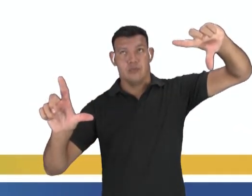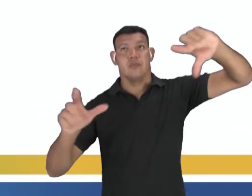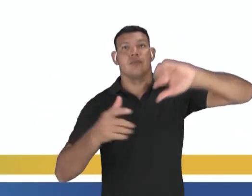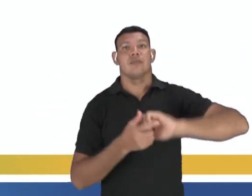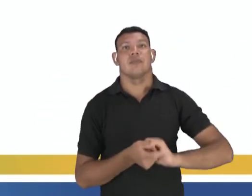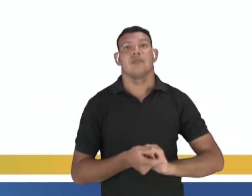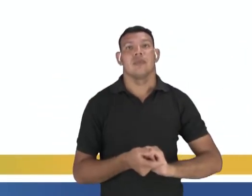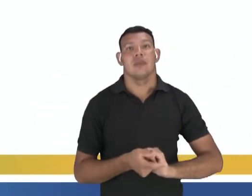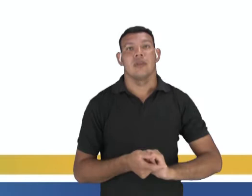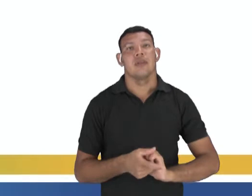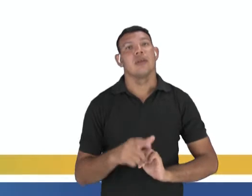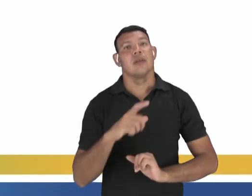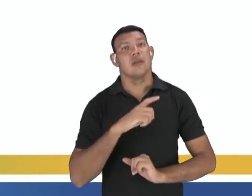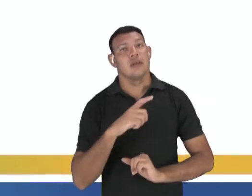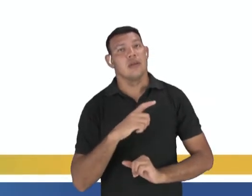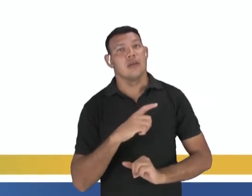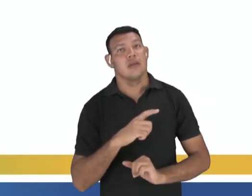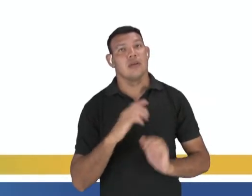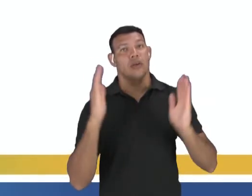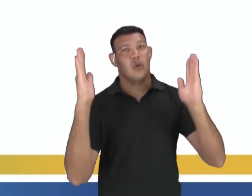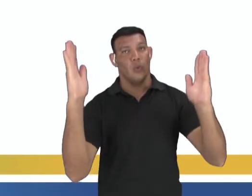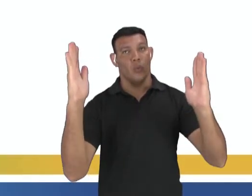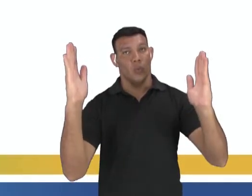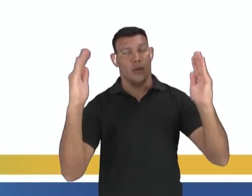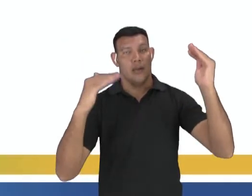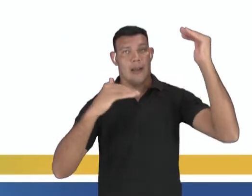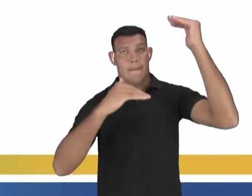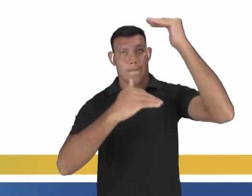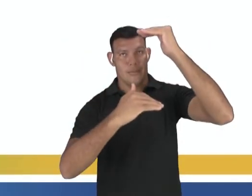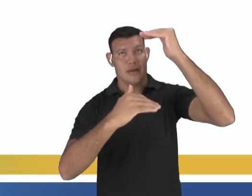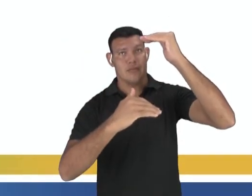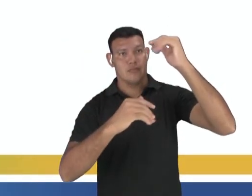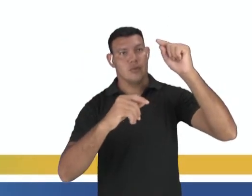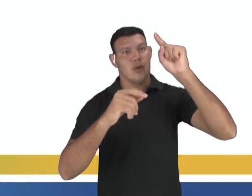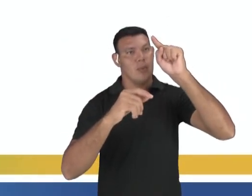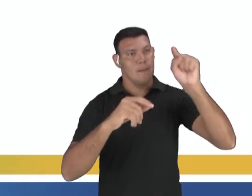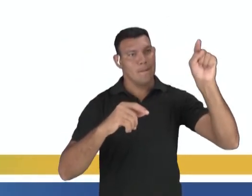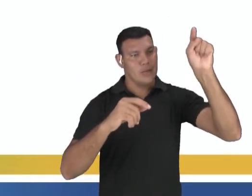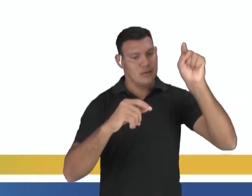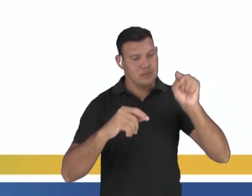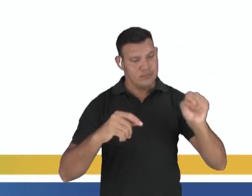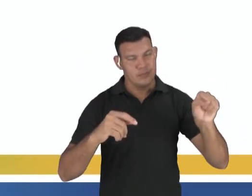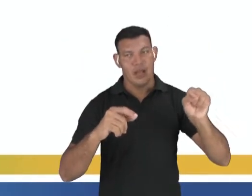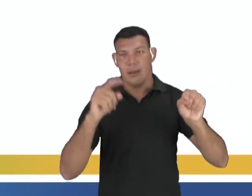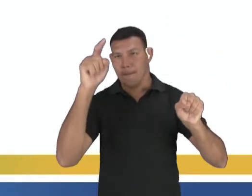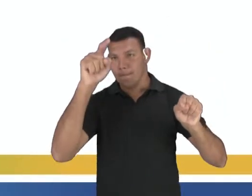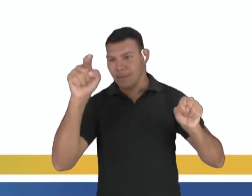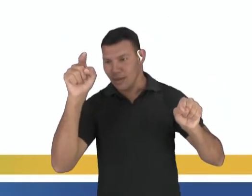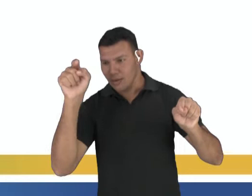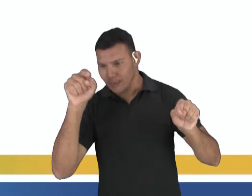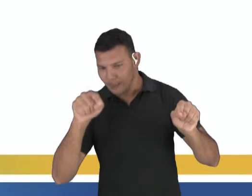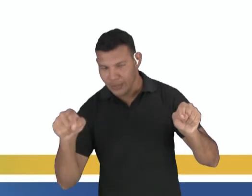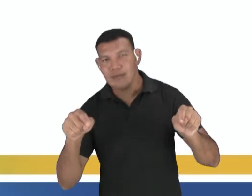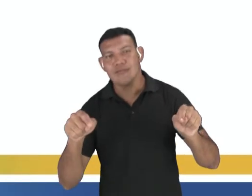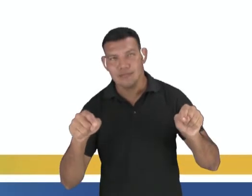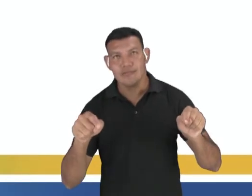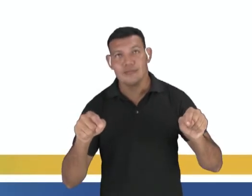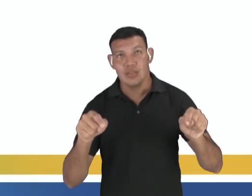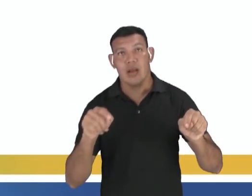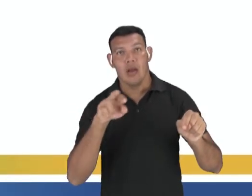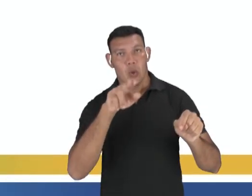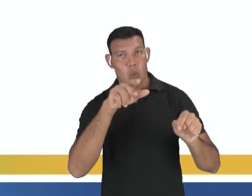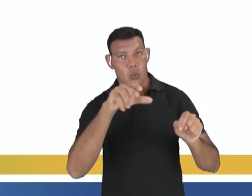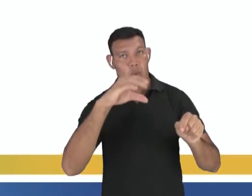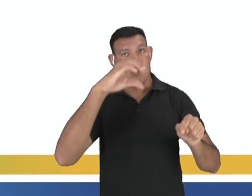como já falei, é um quadrilátero que possui os 4 ângulos internos medindo 90 graus. No caso dos retângulos, né, a